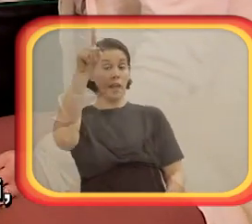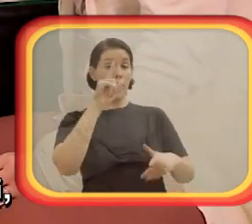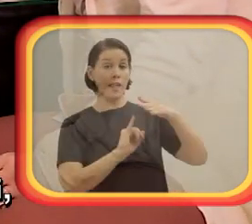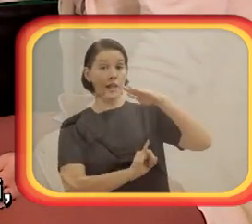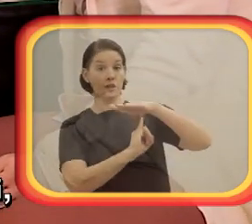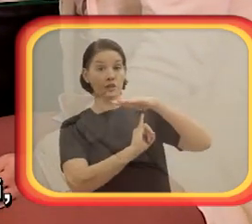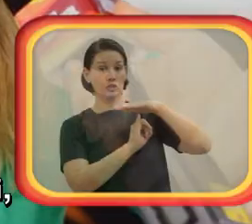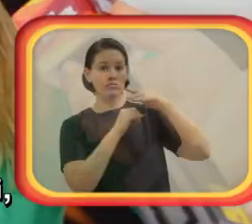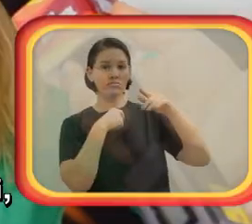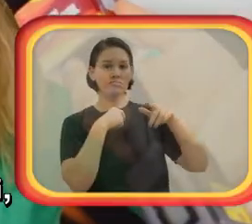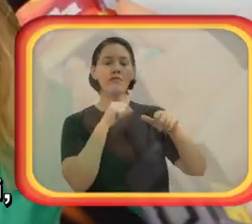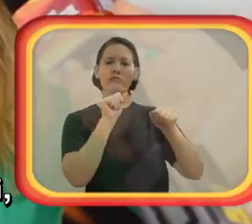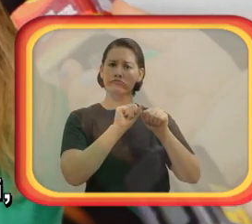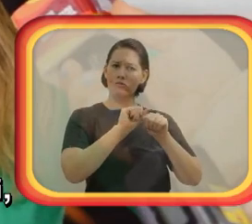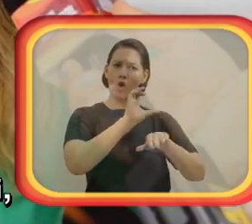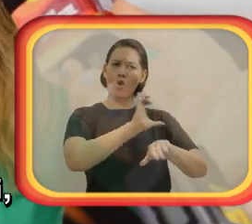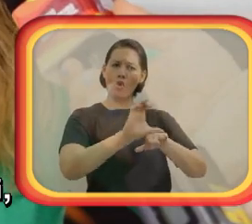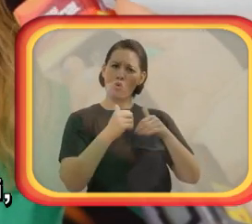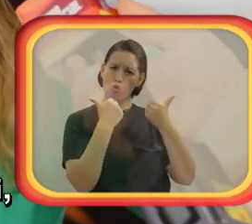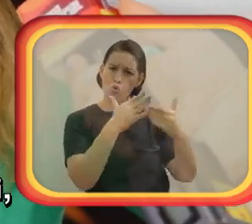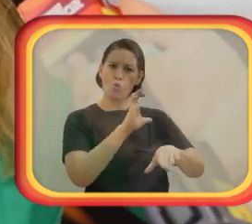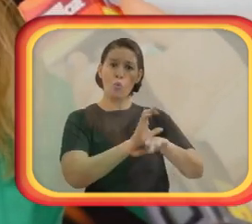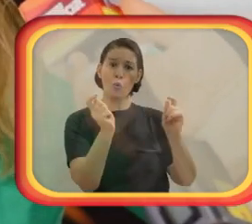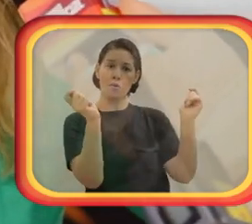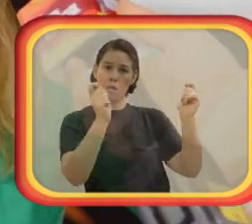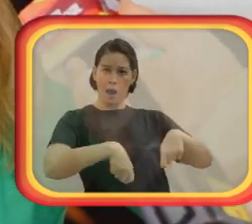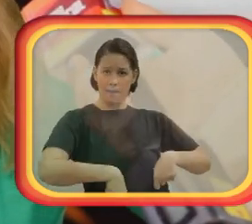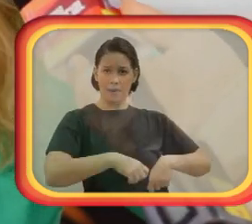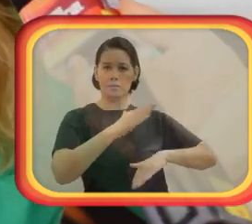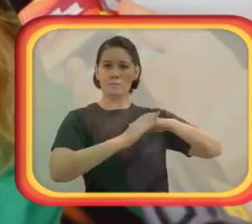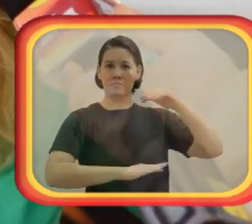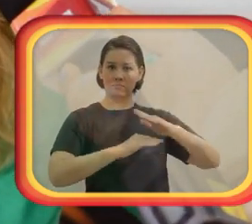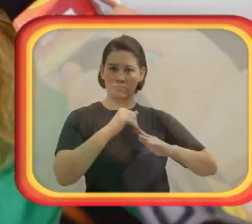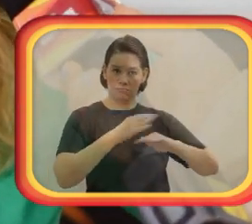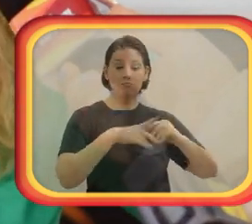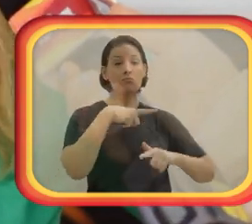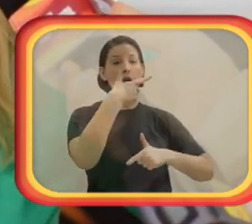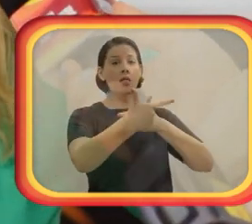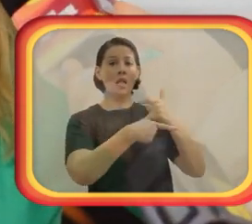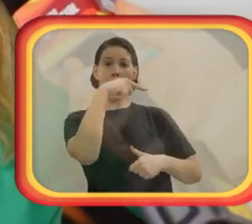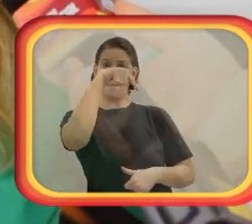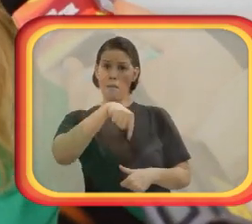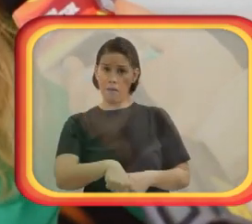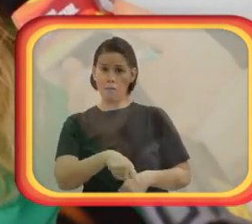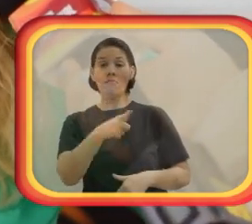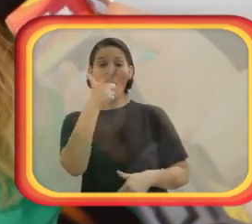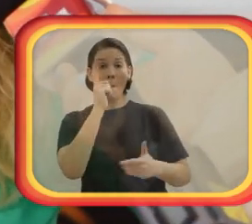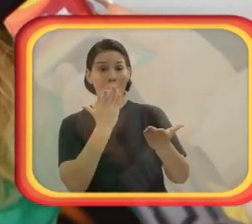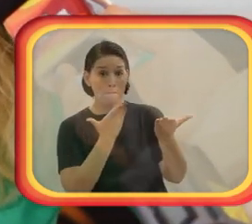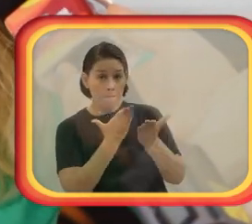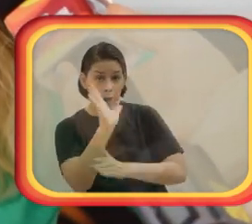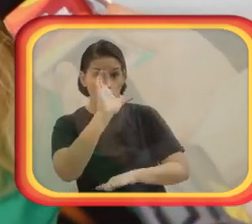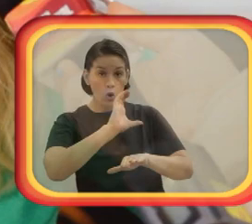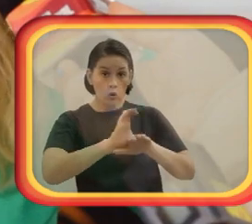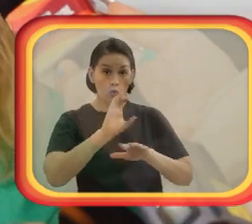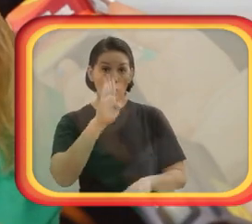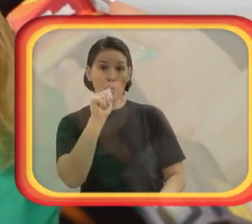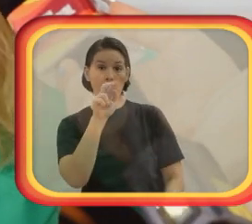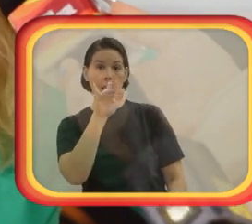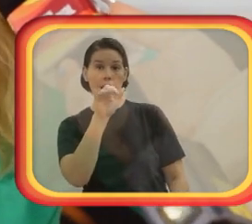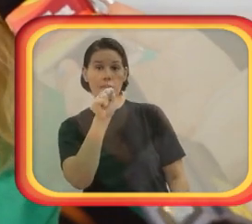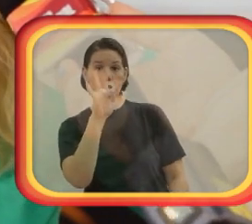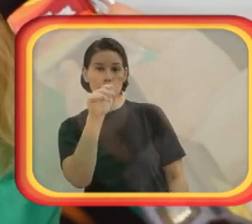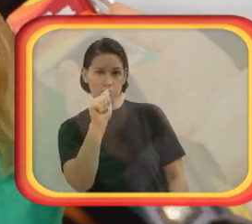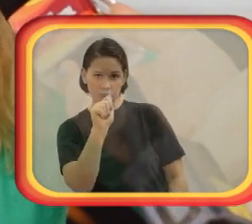de capacitação. Então, para ele trabalhar aqui, ele passou pelo curso de barista e ele passou pelo curso de garçom. E